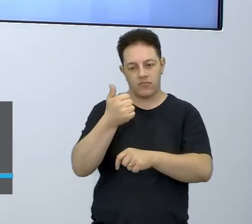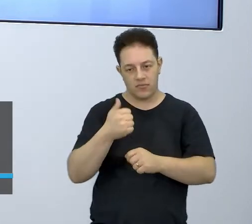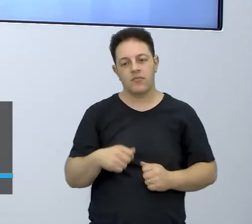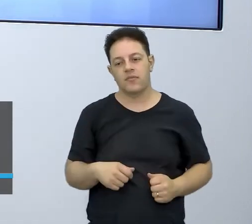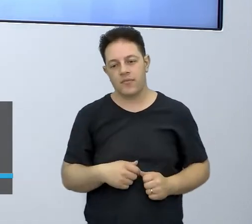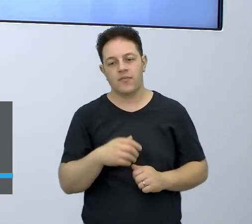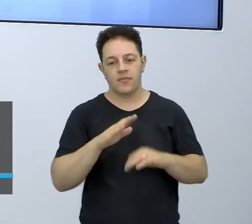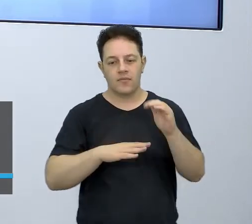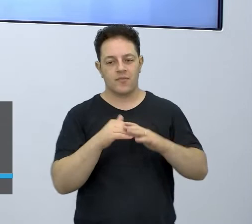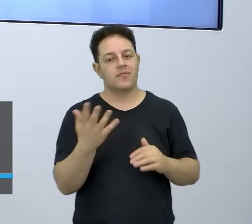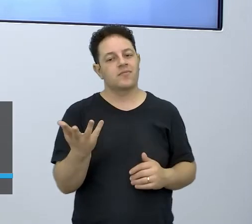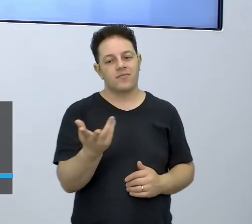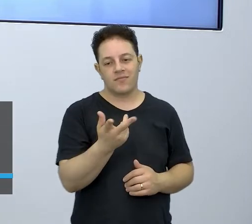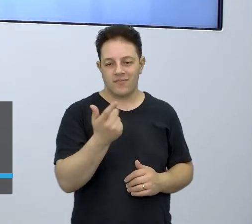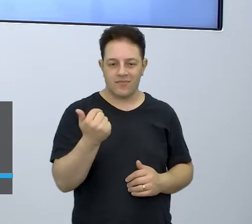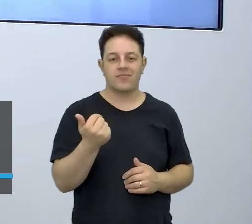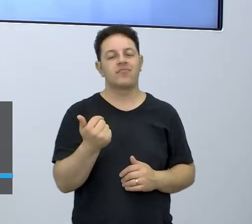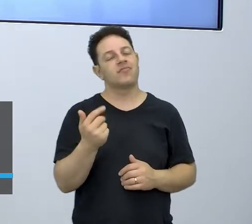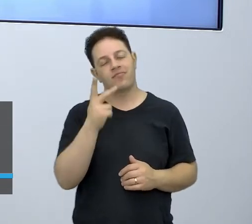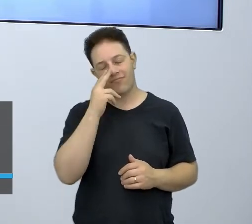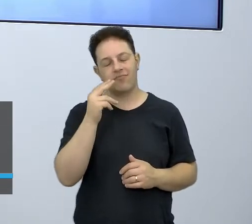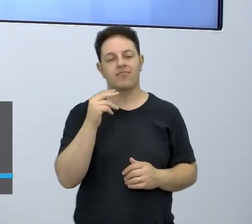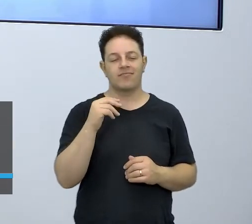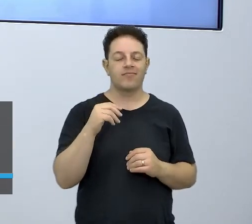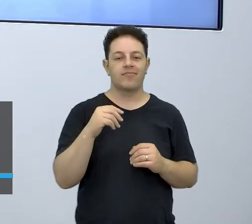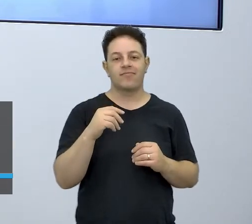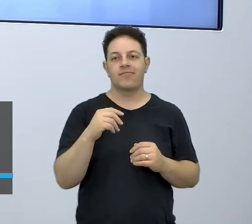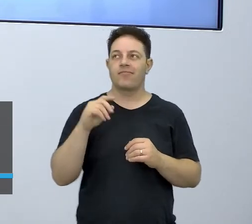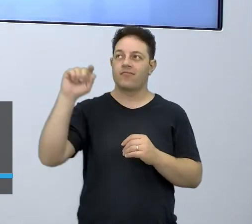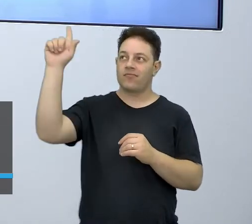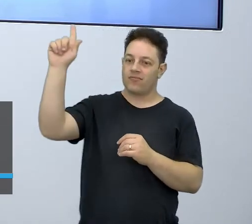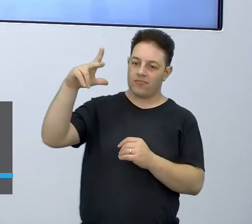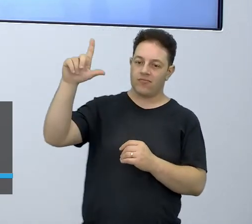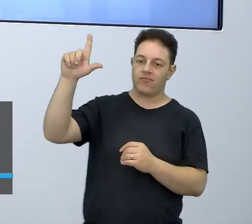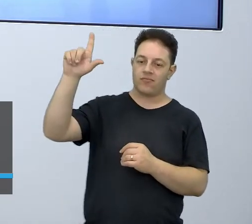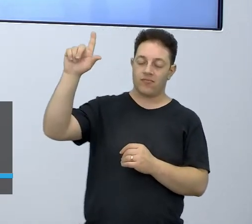uma eficiência aumentada por conta das